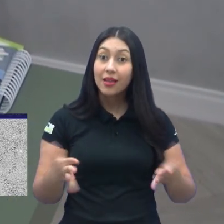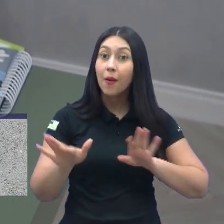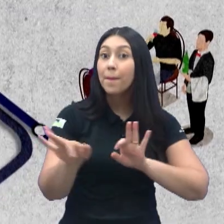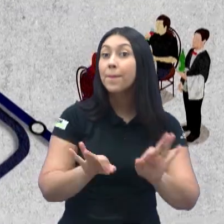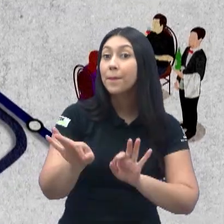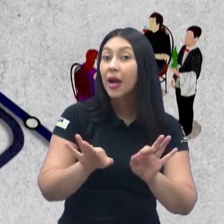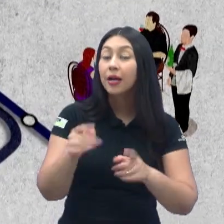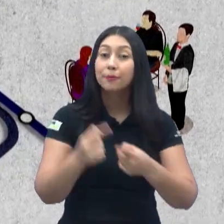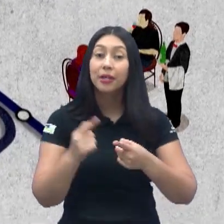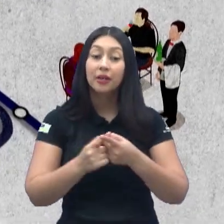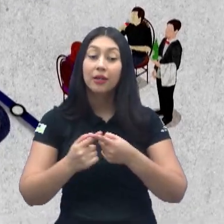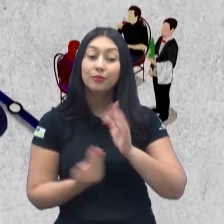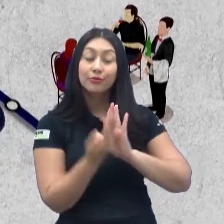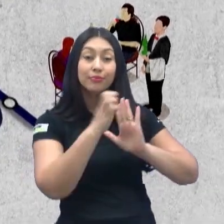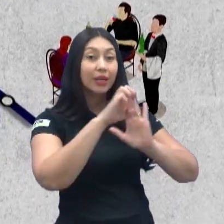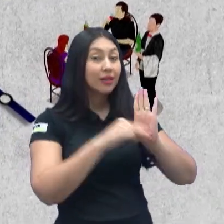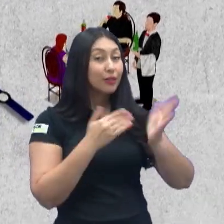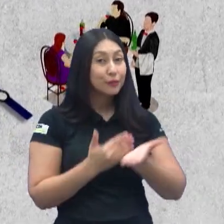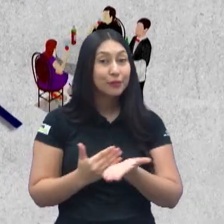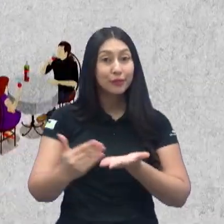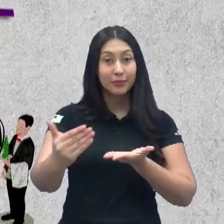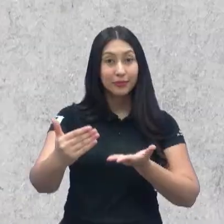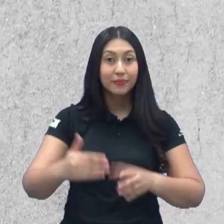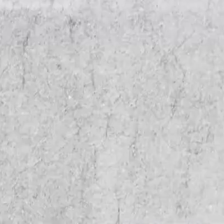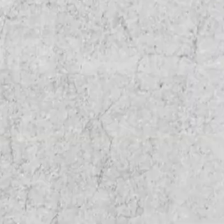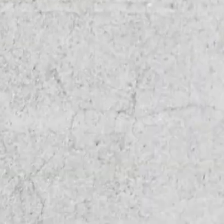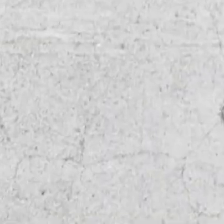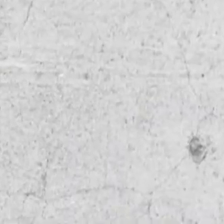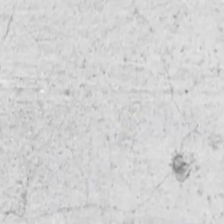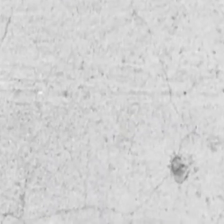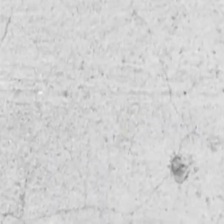porque o Estação Mercado está começando.